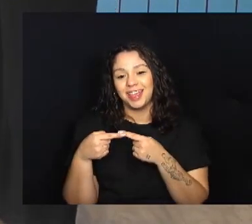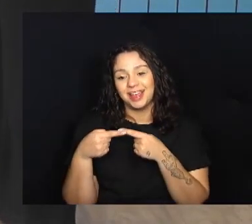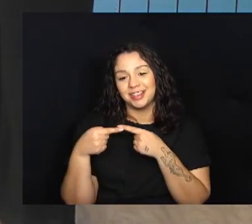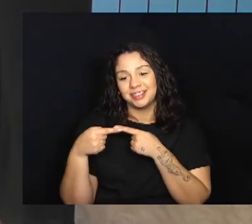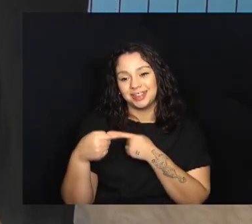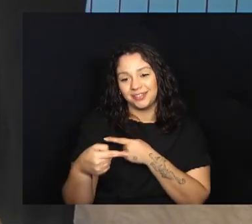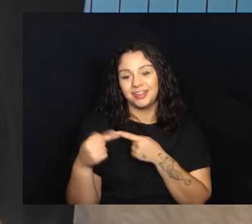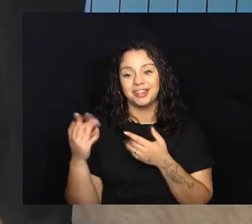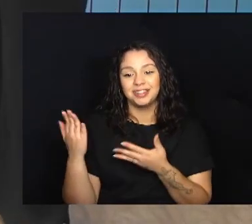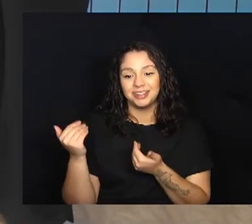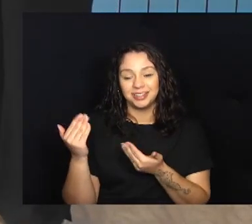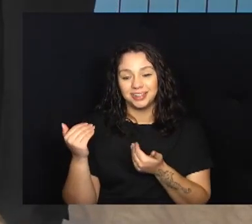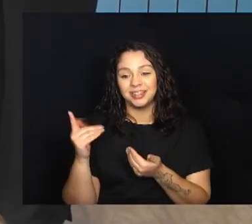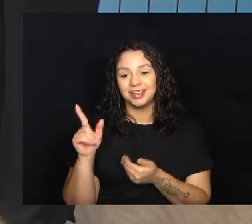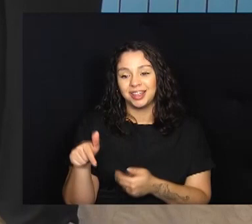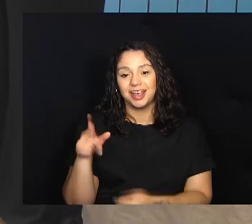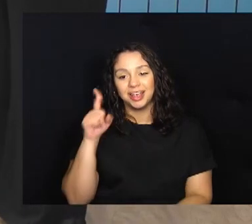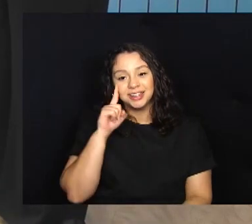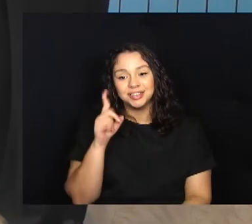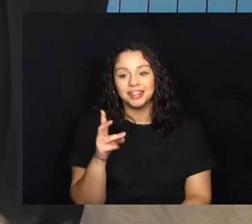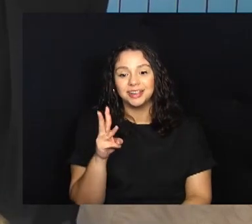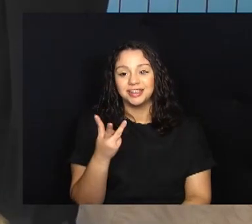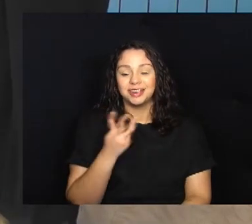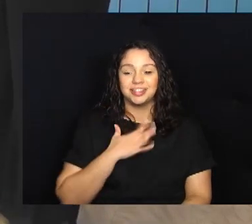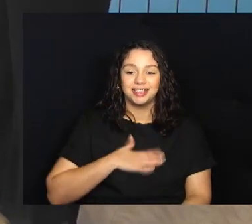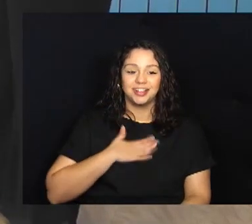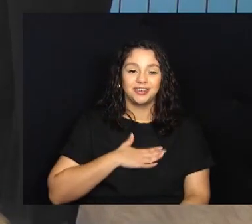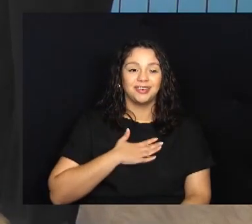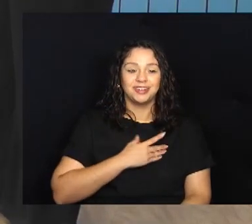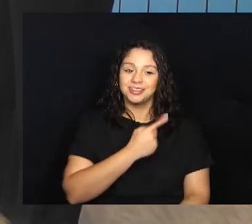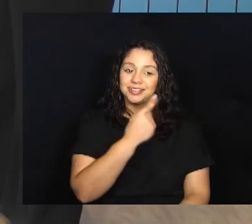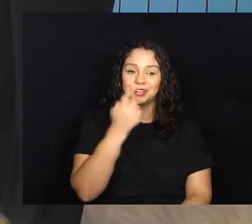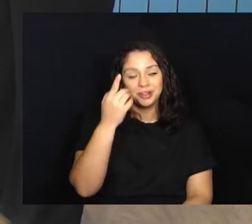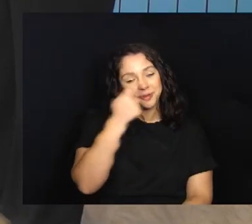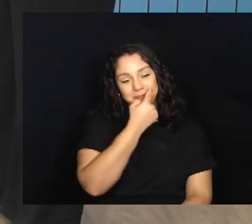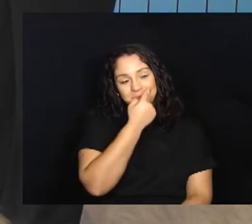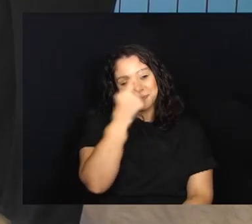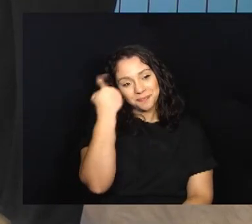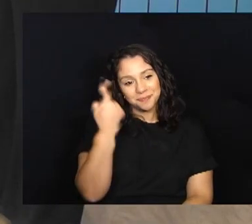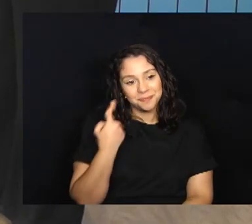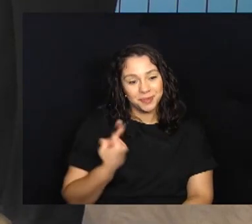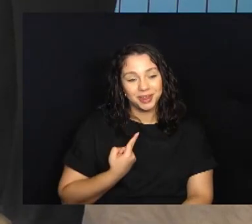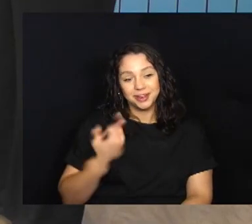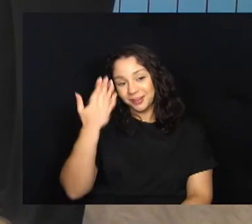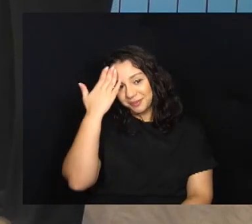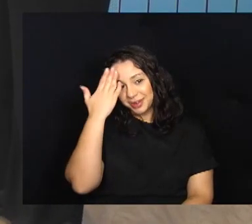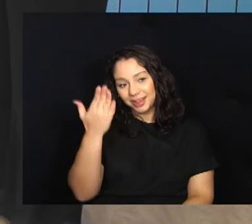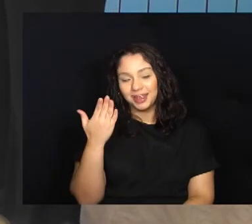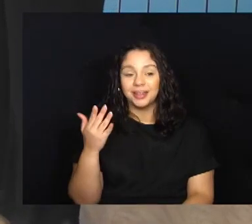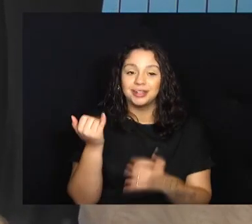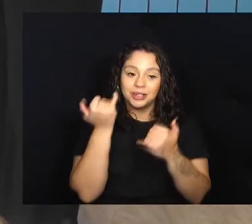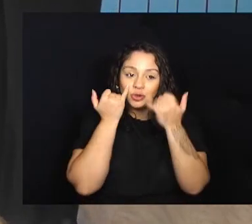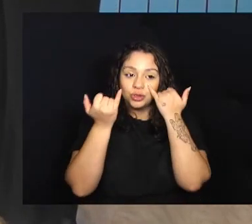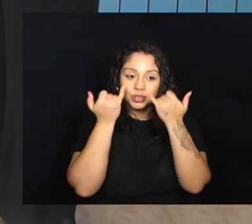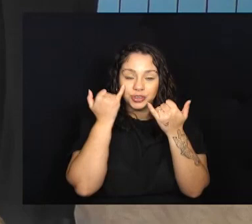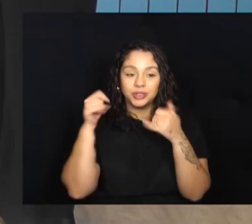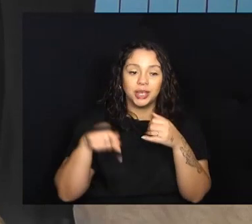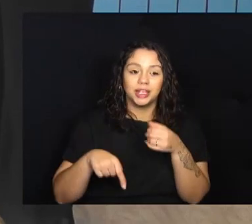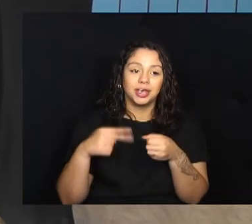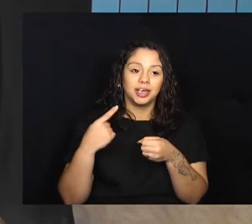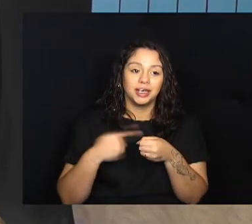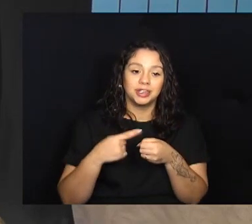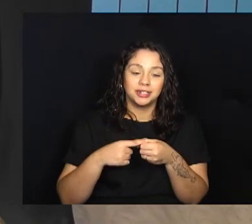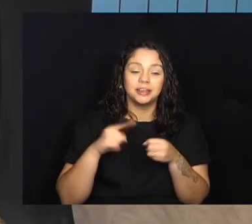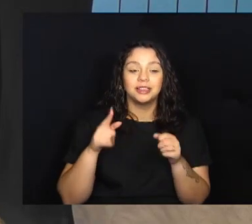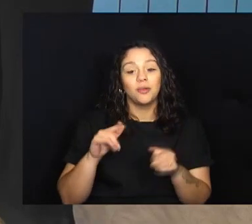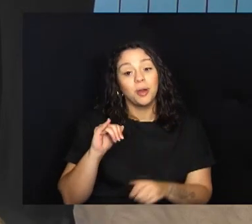começando no dia 3 de agosto. Mirna Abreu, muito obrigado pelas notícias da Metrópole de Campinas, mas eu já quero aproveitar a sua presença aqui